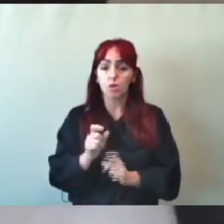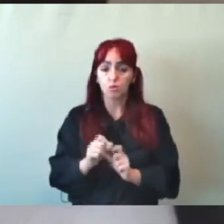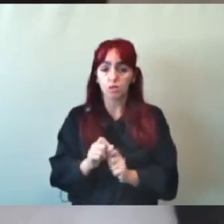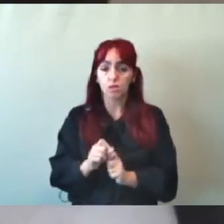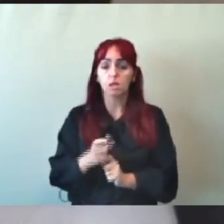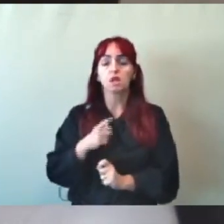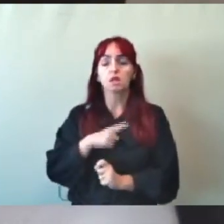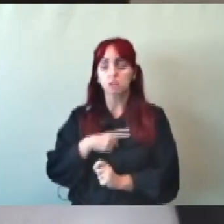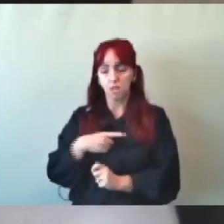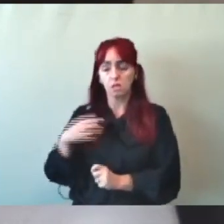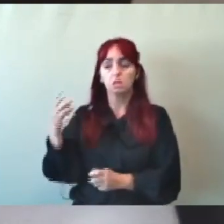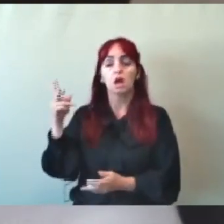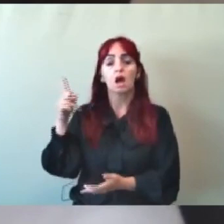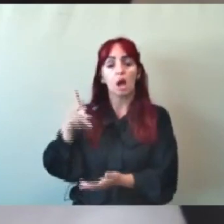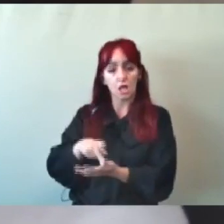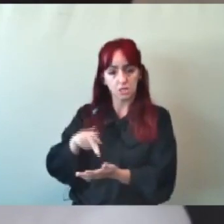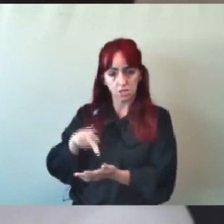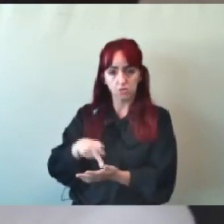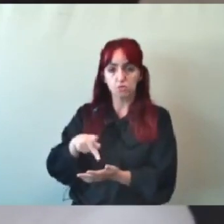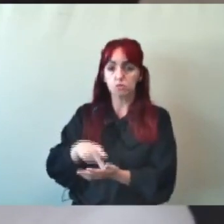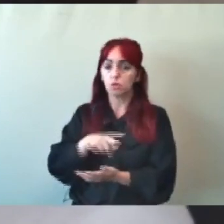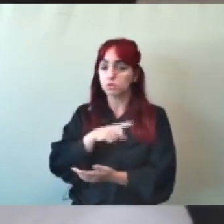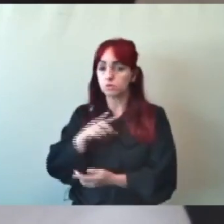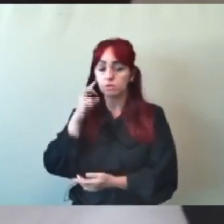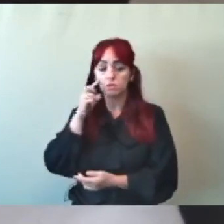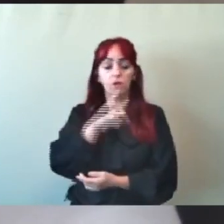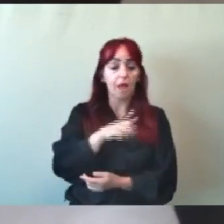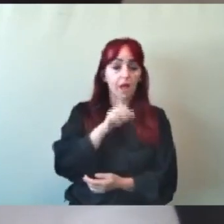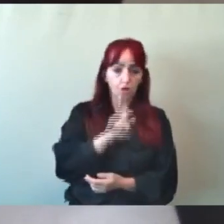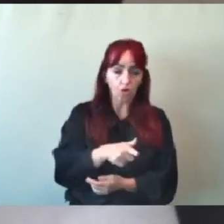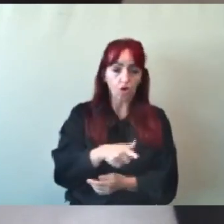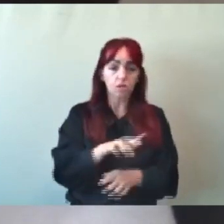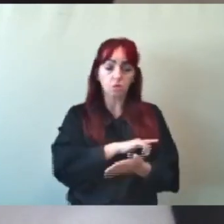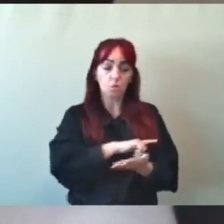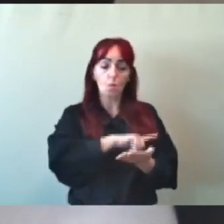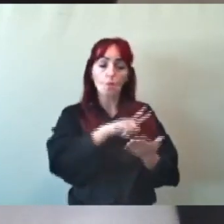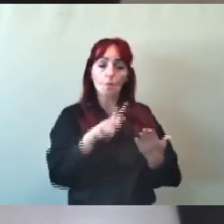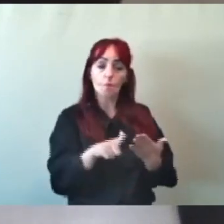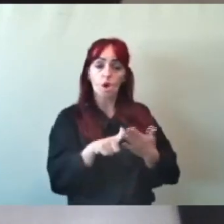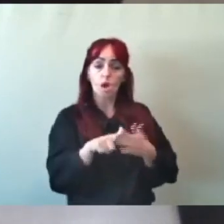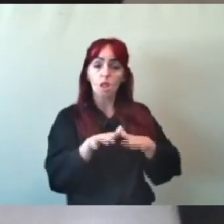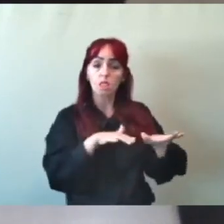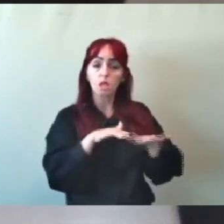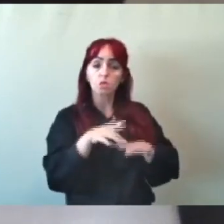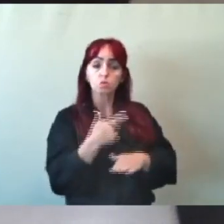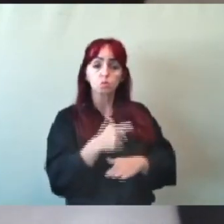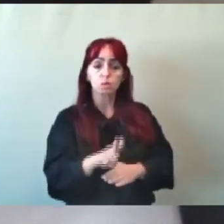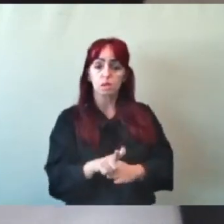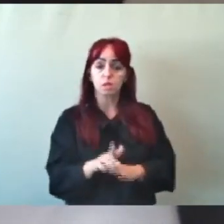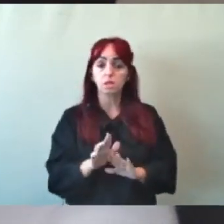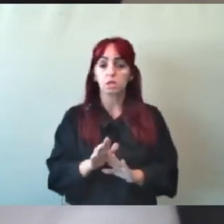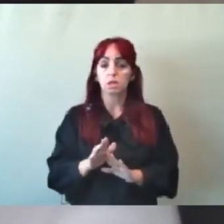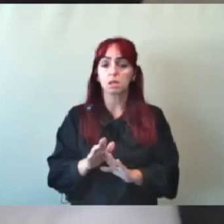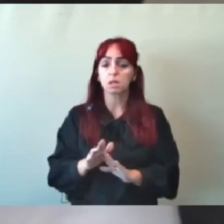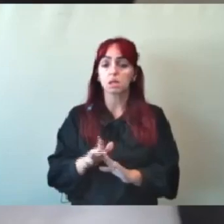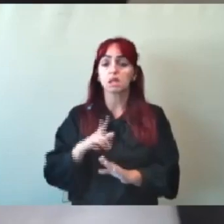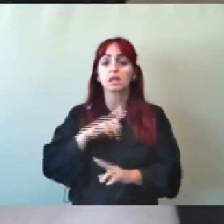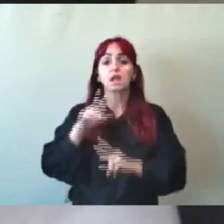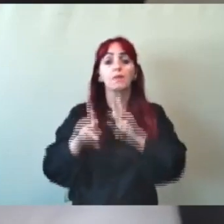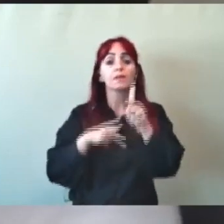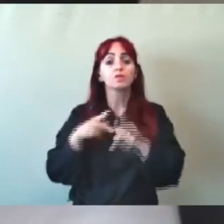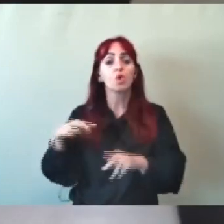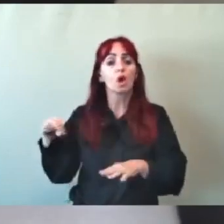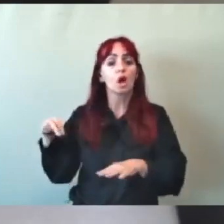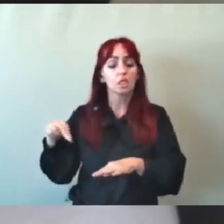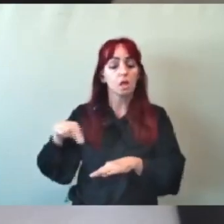você for lá agora, a gente não tem trânsito, né? Pelo contrário, nós temos muita gente andando na Abílio Machado,